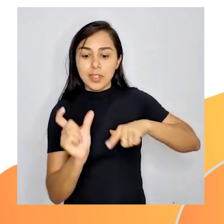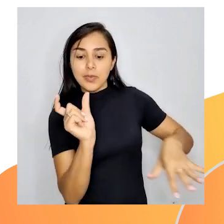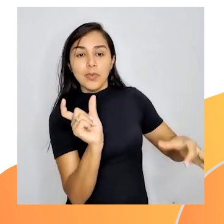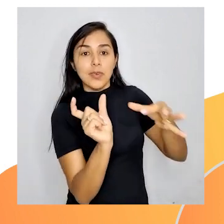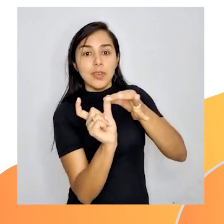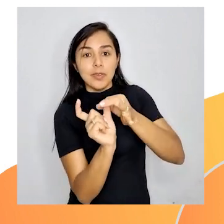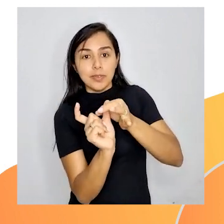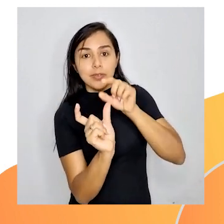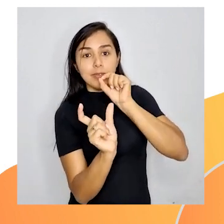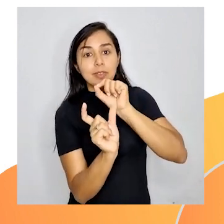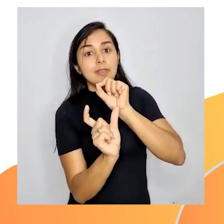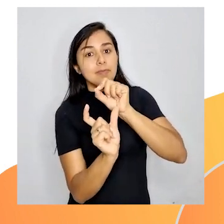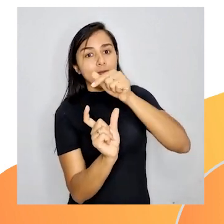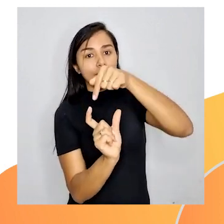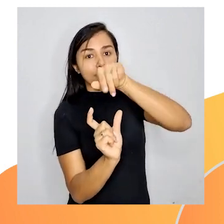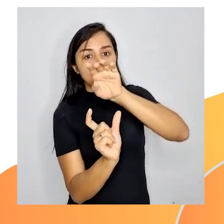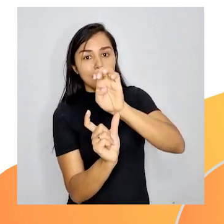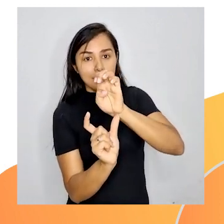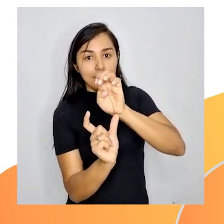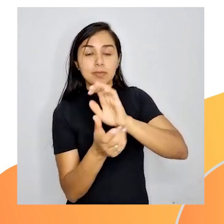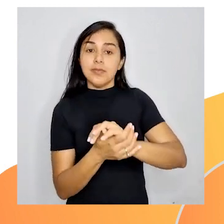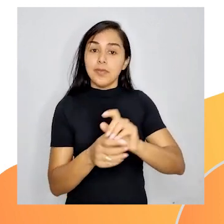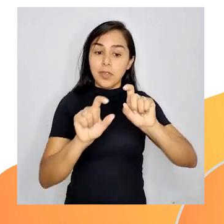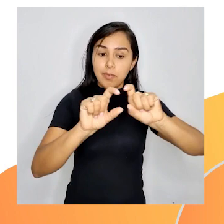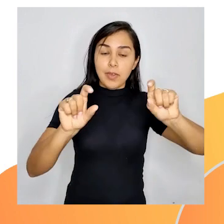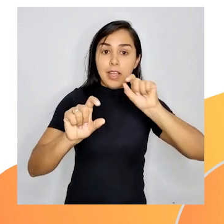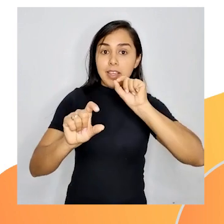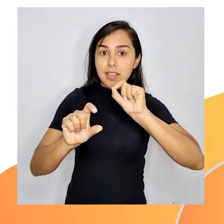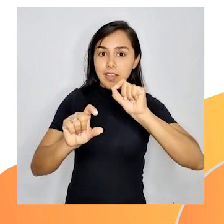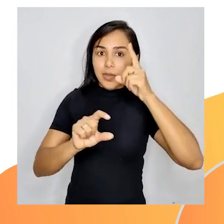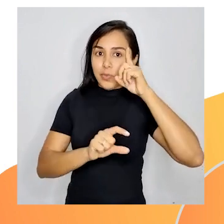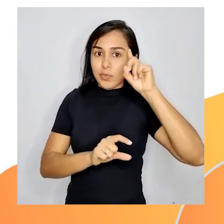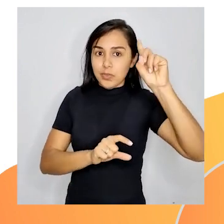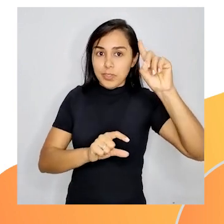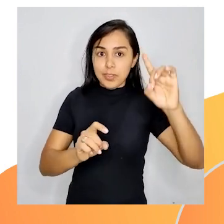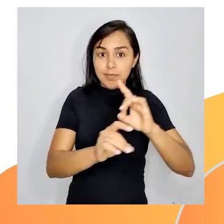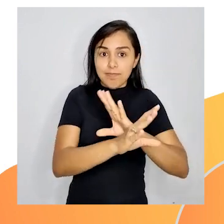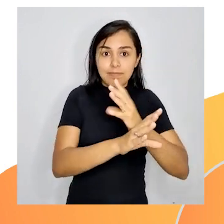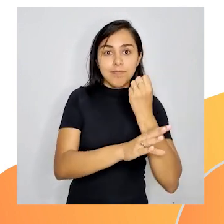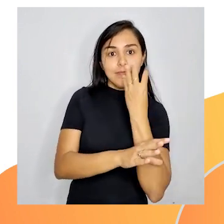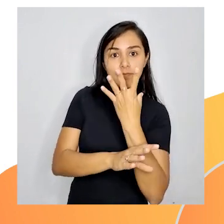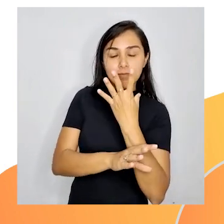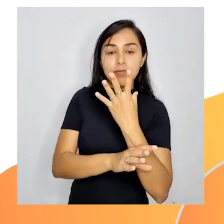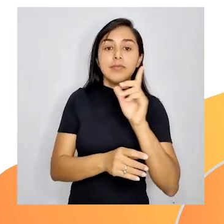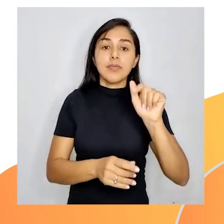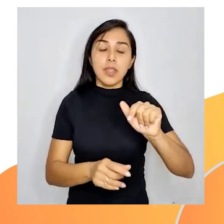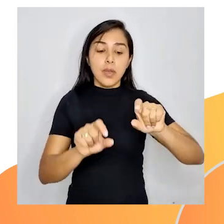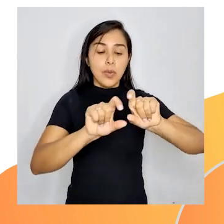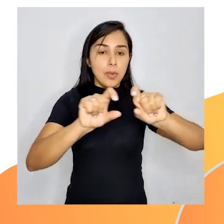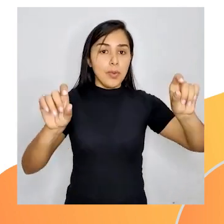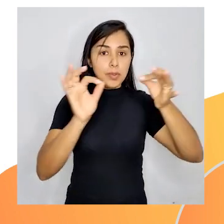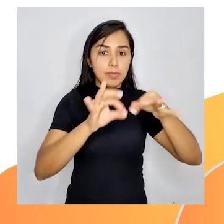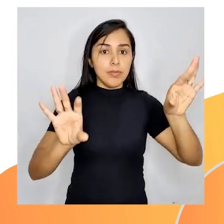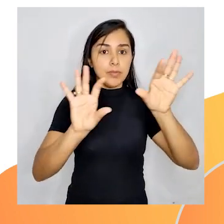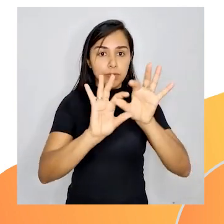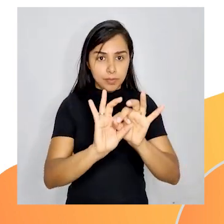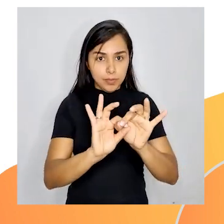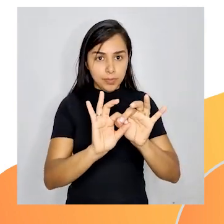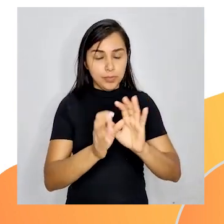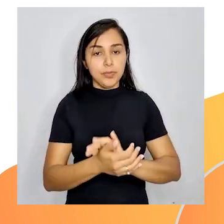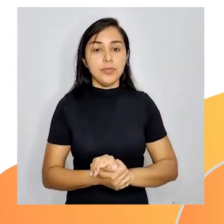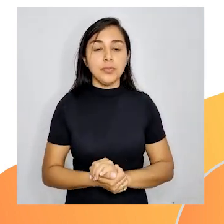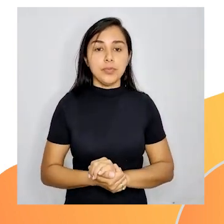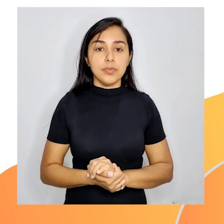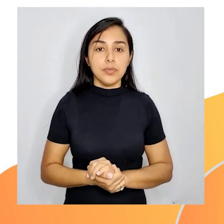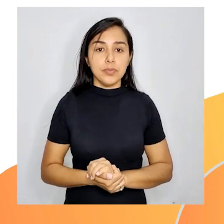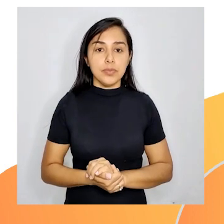que. Então, que o dia termine bem é a nossa oração subordinada. Mas vamos saber de que tipo é? Como é que